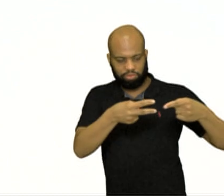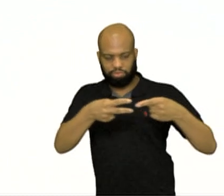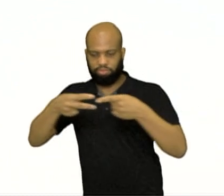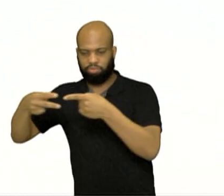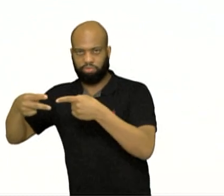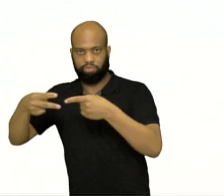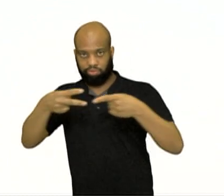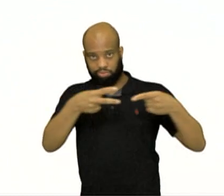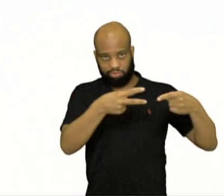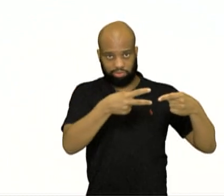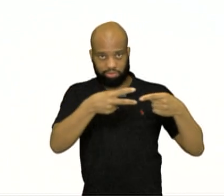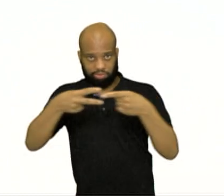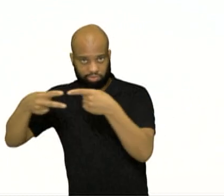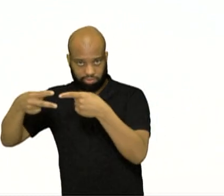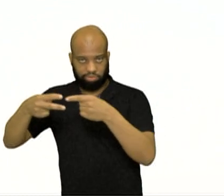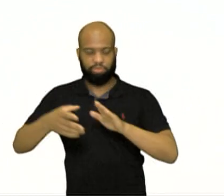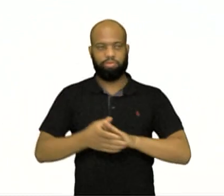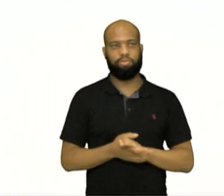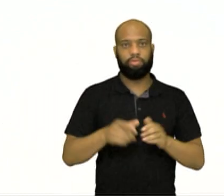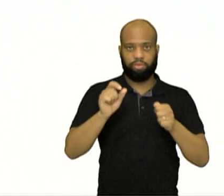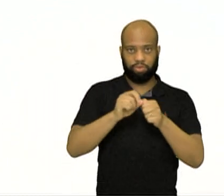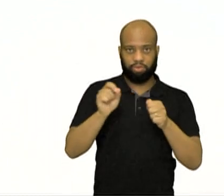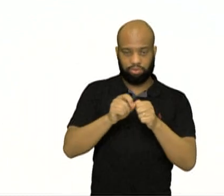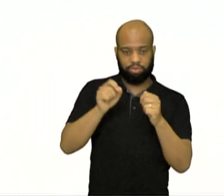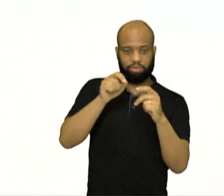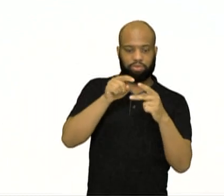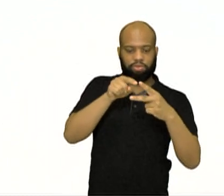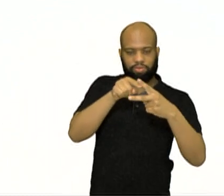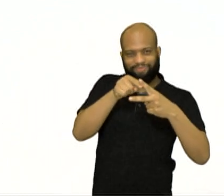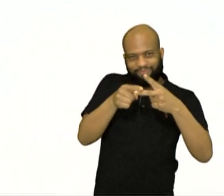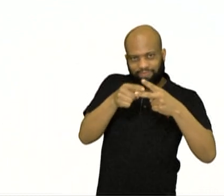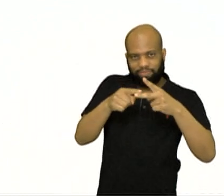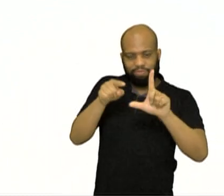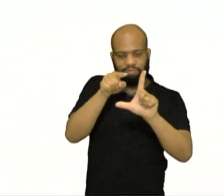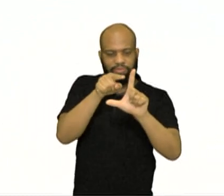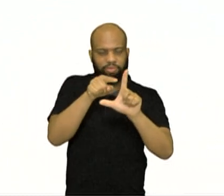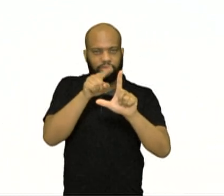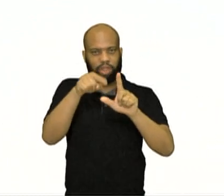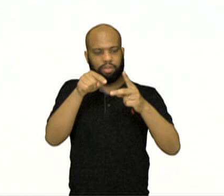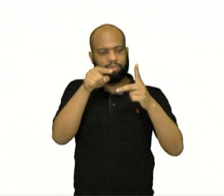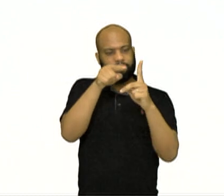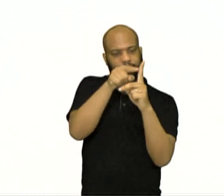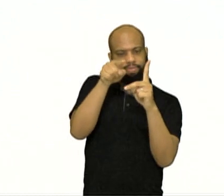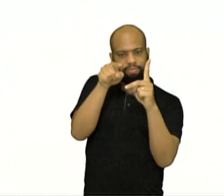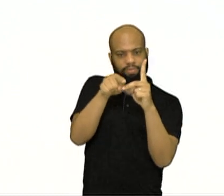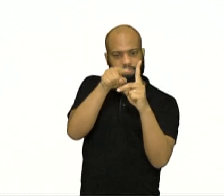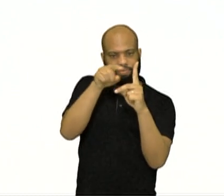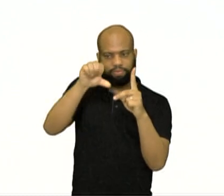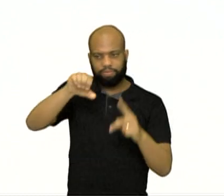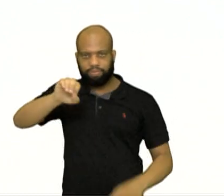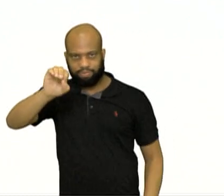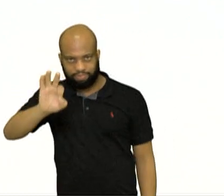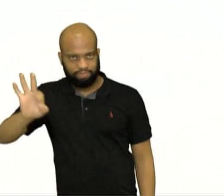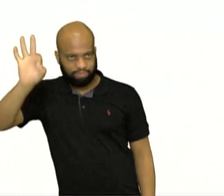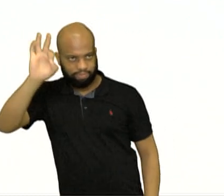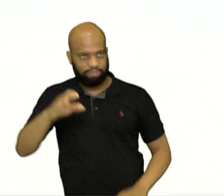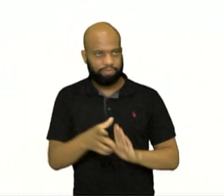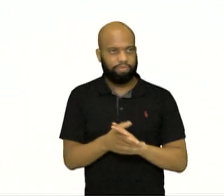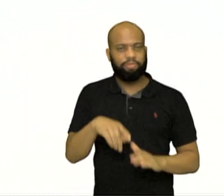um campo perpendicularmente, tá? Gente, aqui, ó, são contornos que